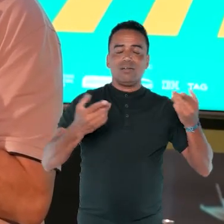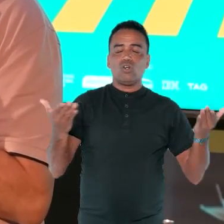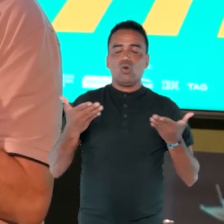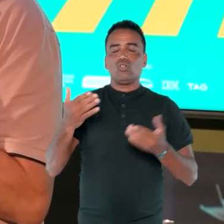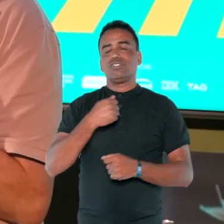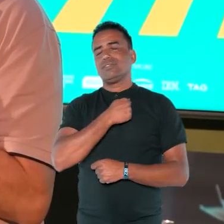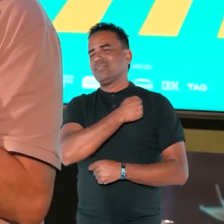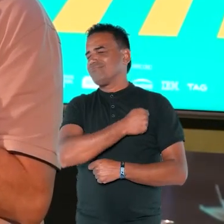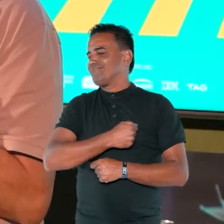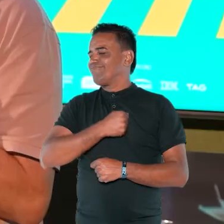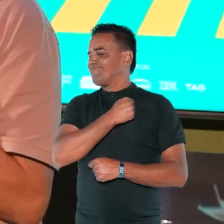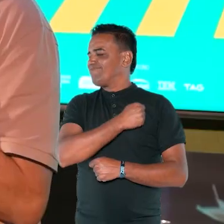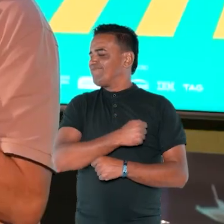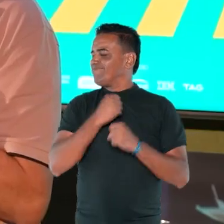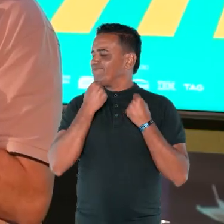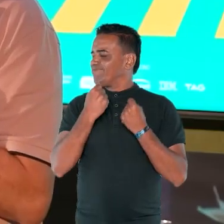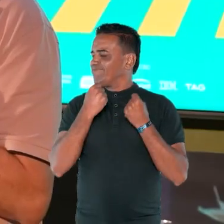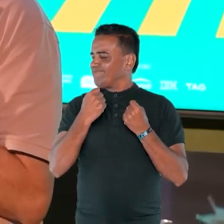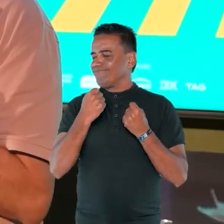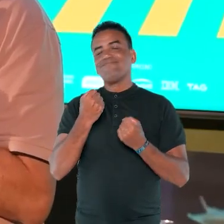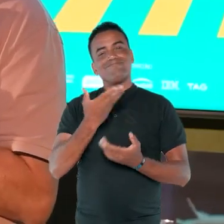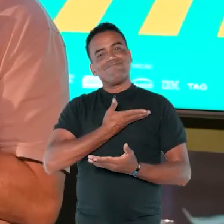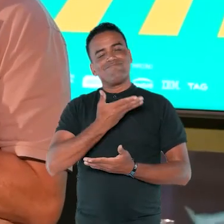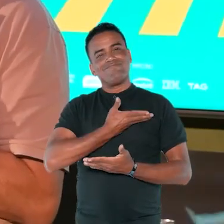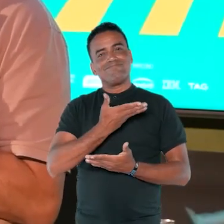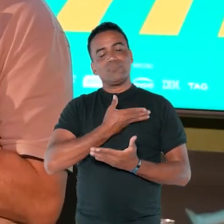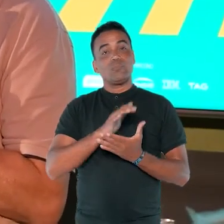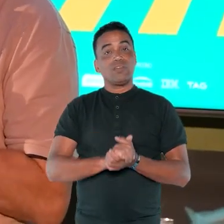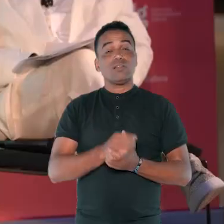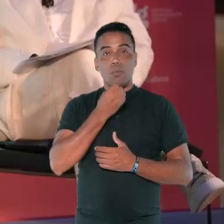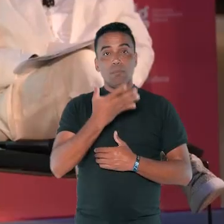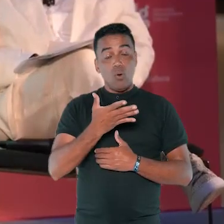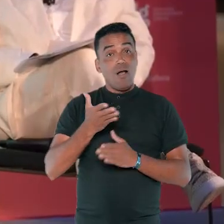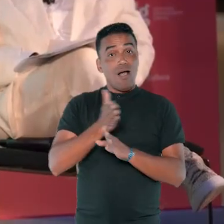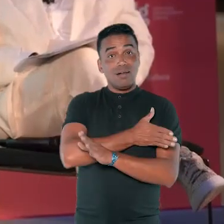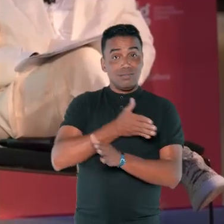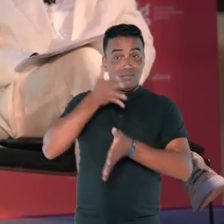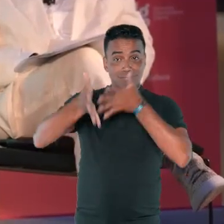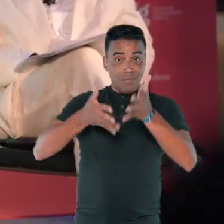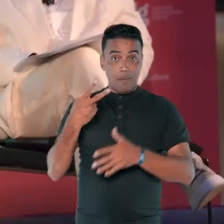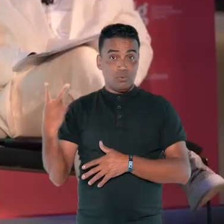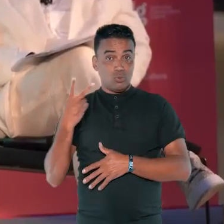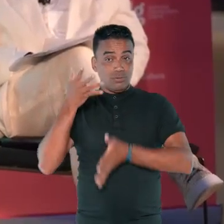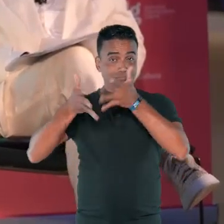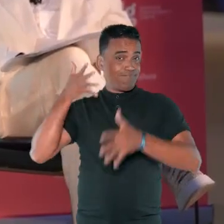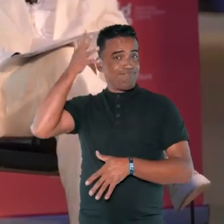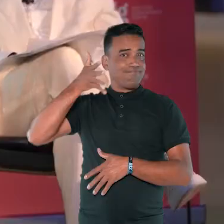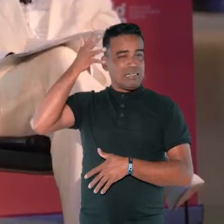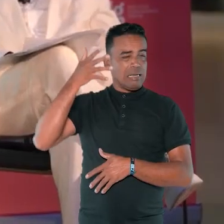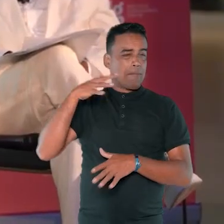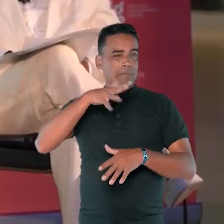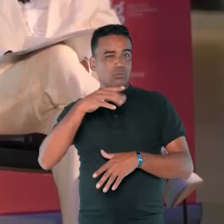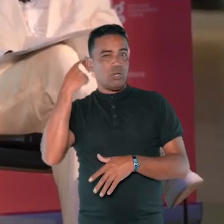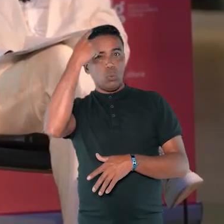danada dele. É bom e importante, antes de passar a palavra para os nossos dois palestrantes, que vão fazer uma palestra de